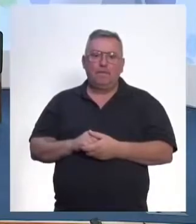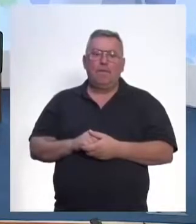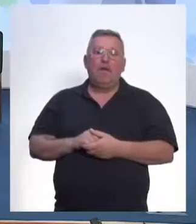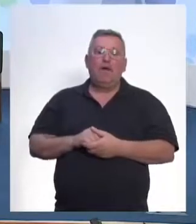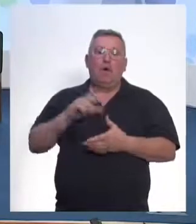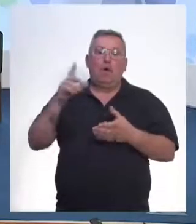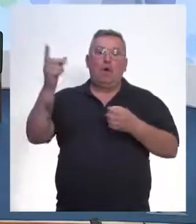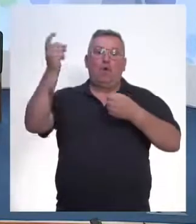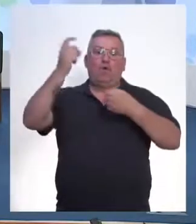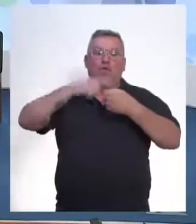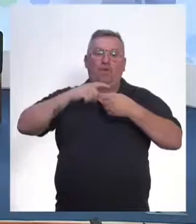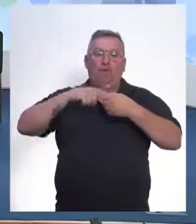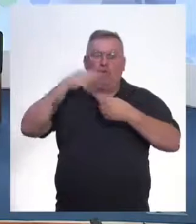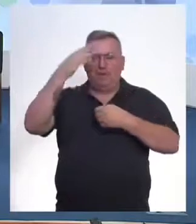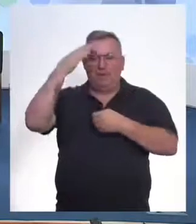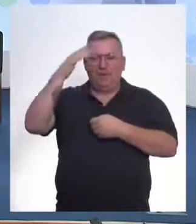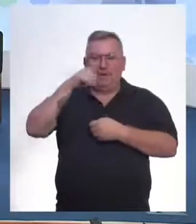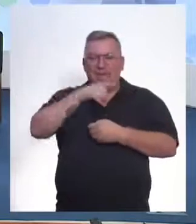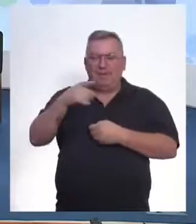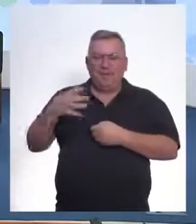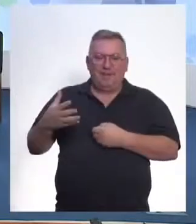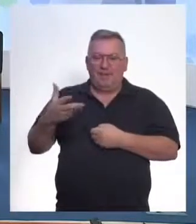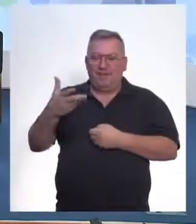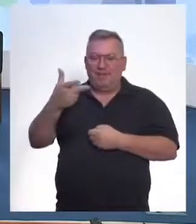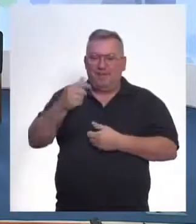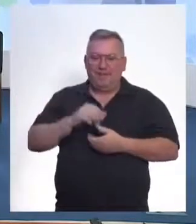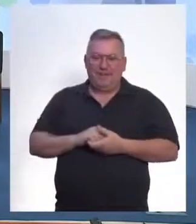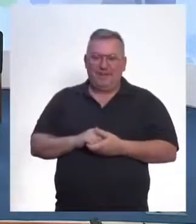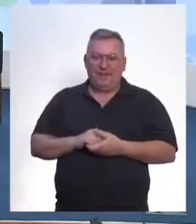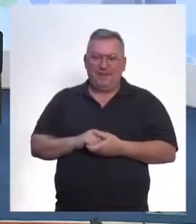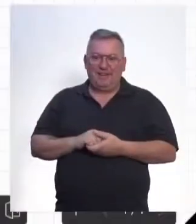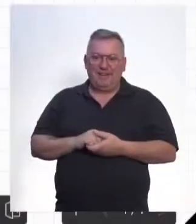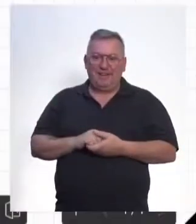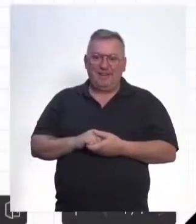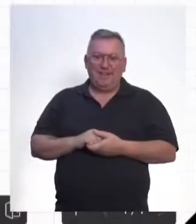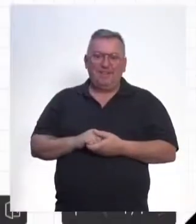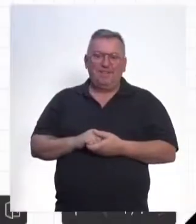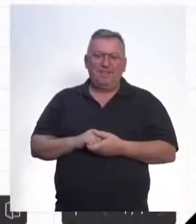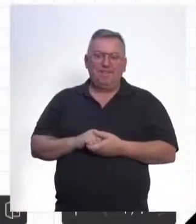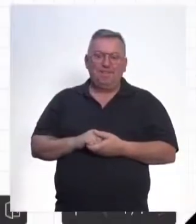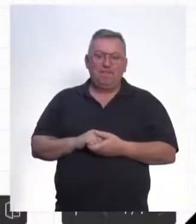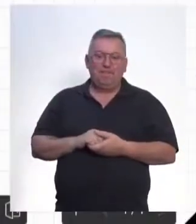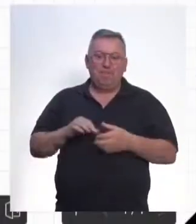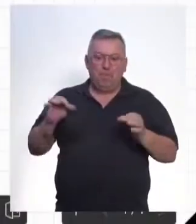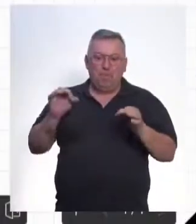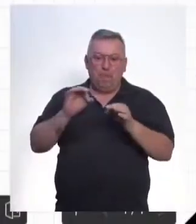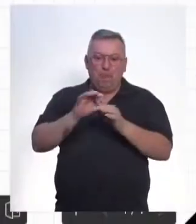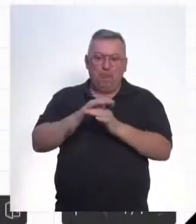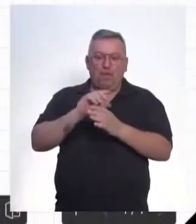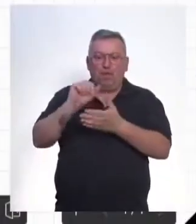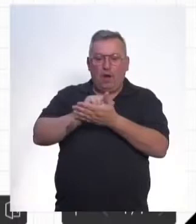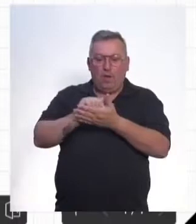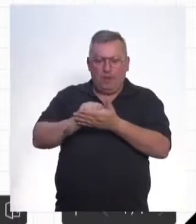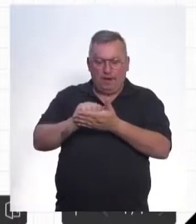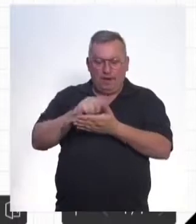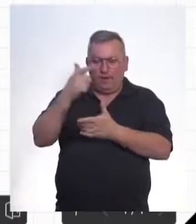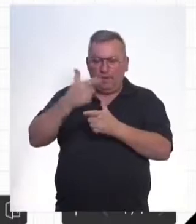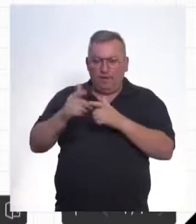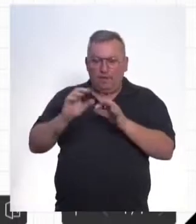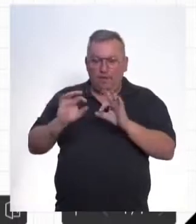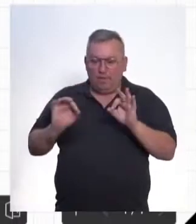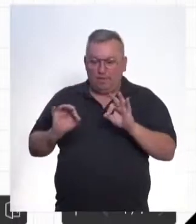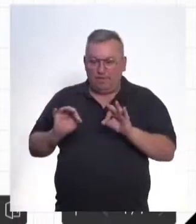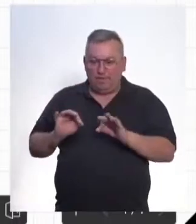Aí. Obrigada, produção. Vocês são show de bola. Pronto, gente. Só apaguei mas não tem problema.